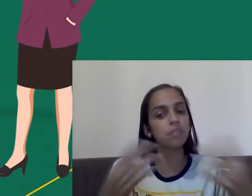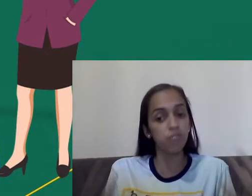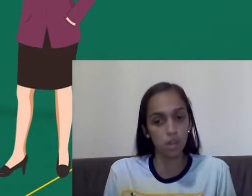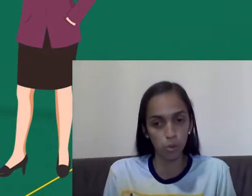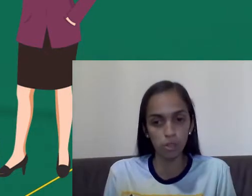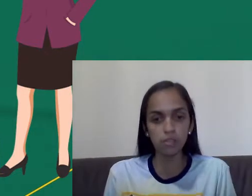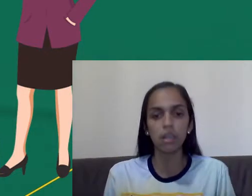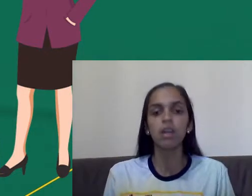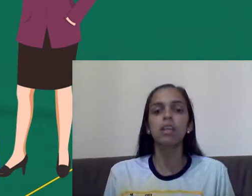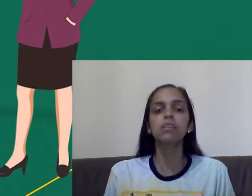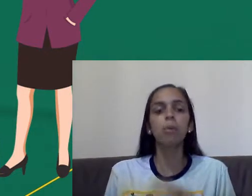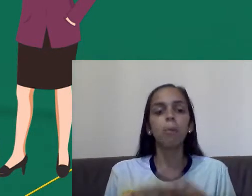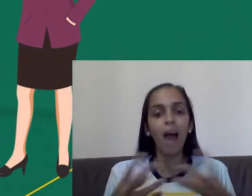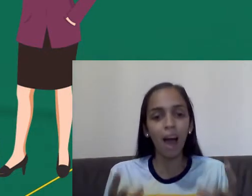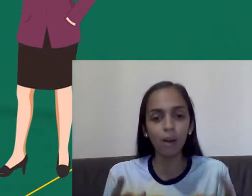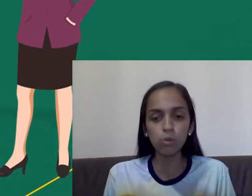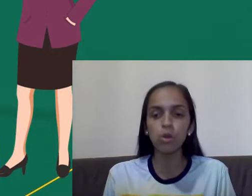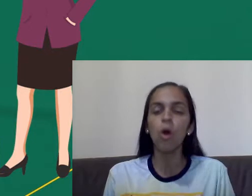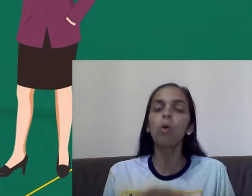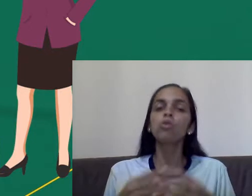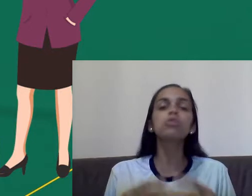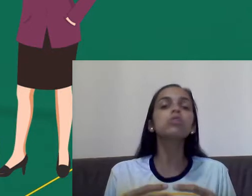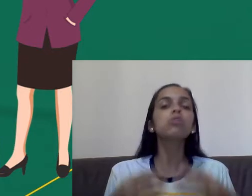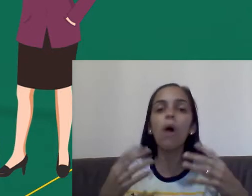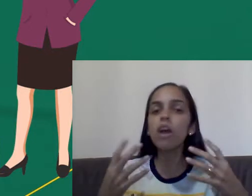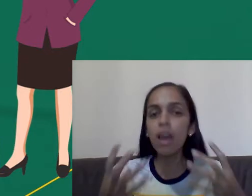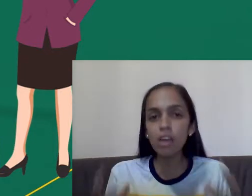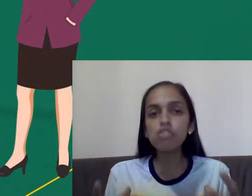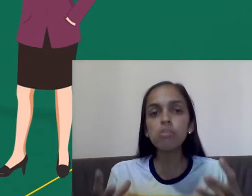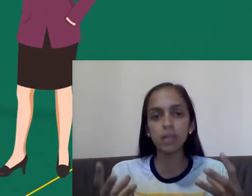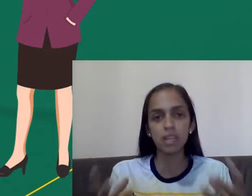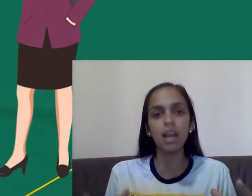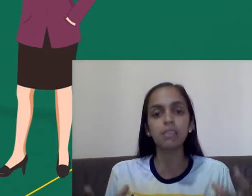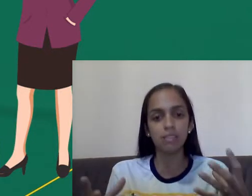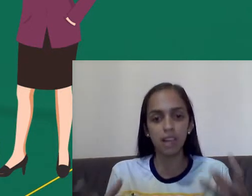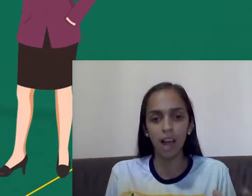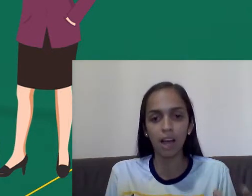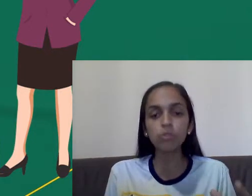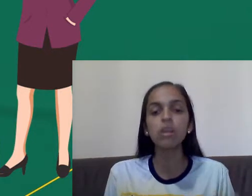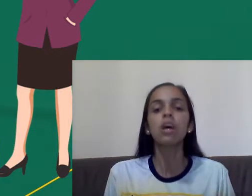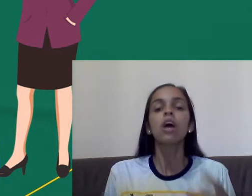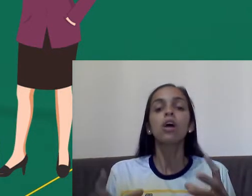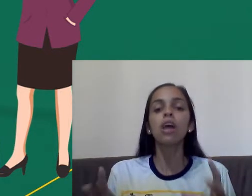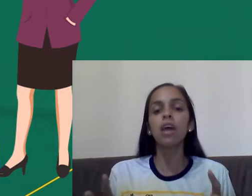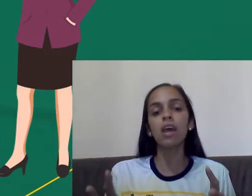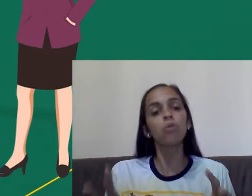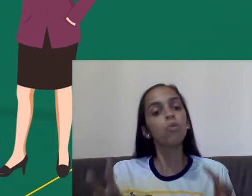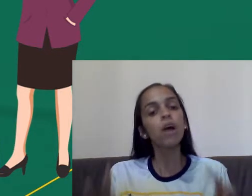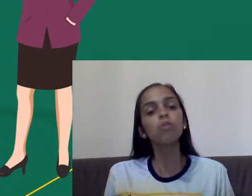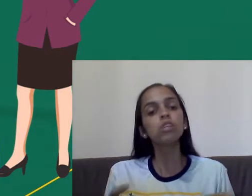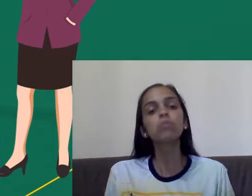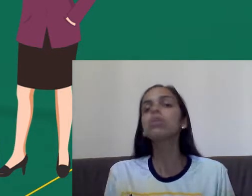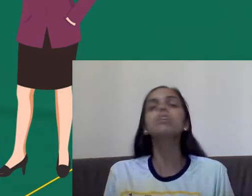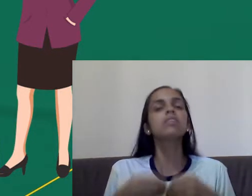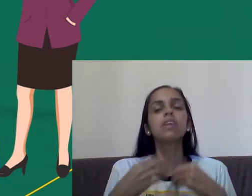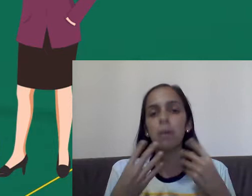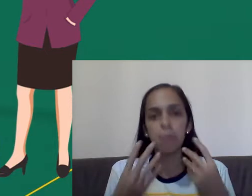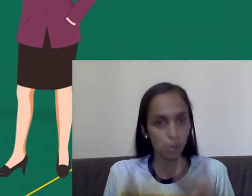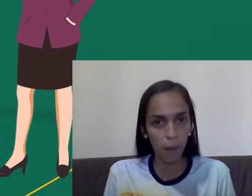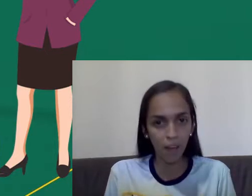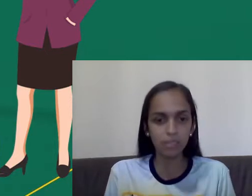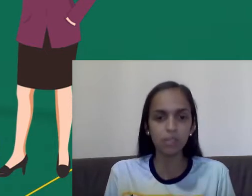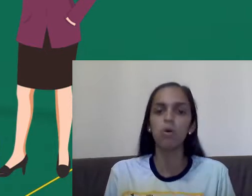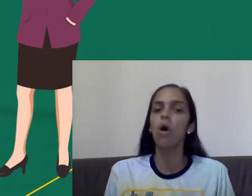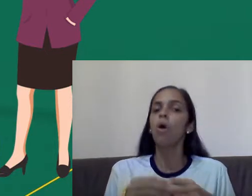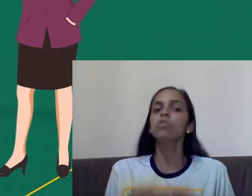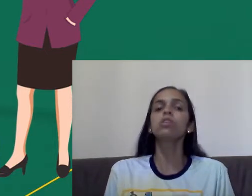bem mais inferiores, né? São barracos construídos com restos de materiais reciclados. É um lugar onde não tem